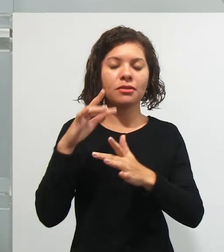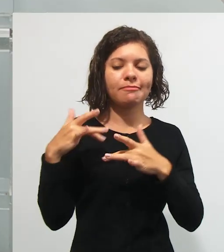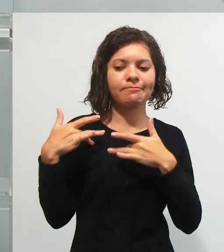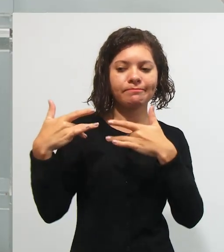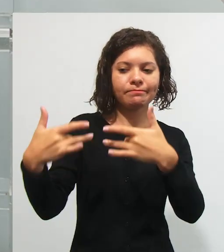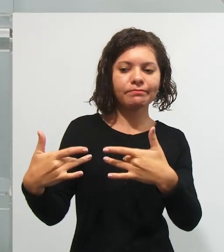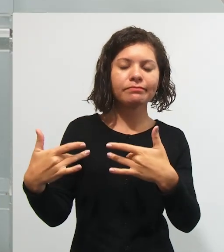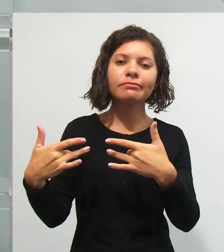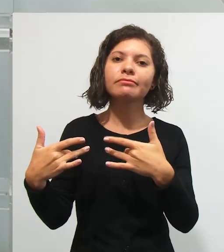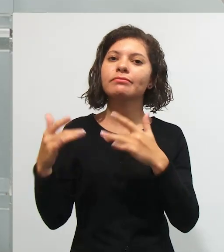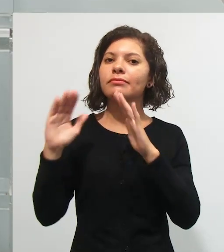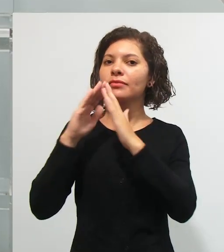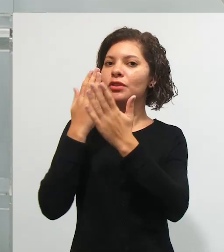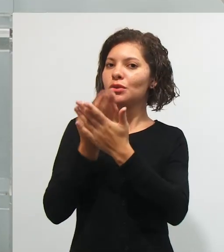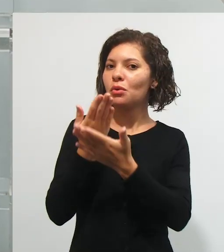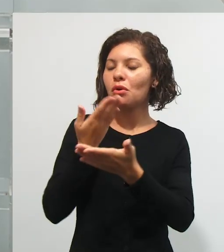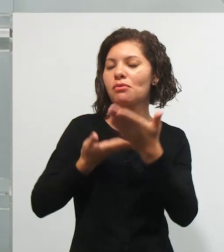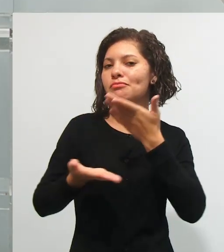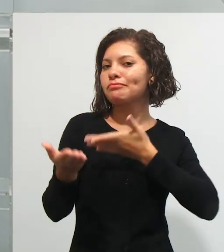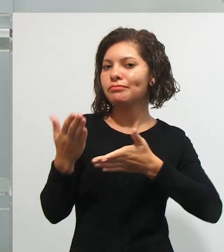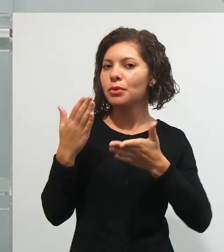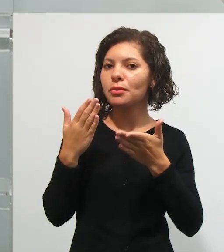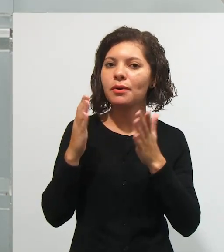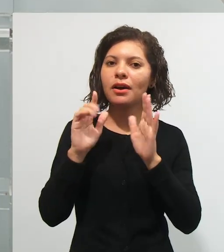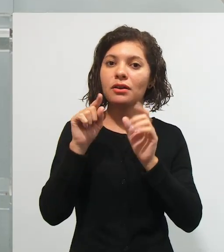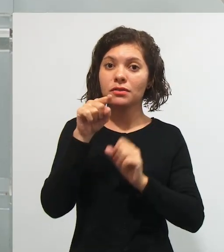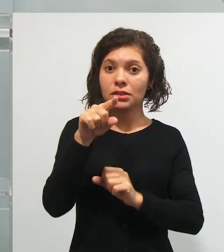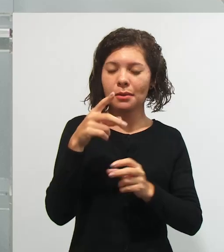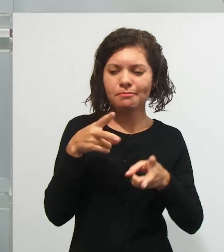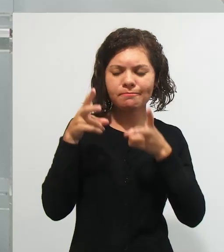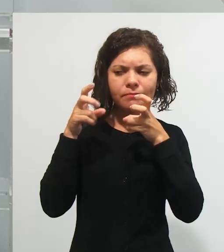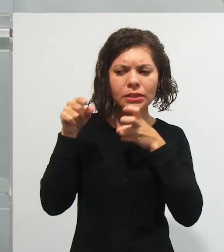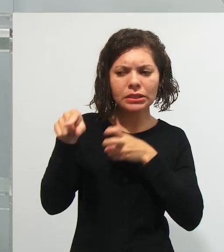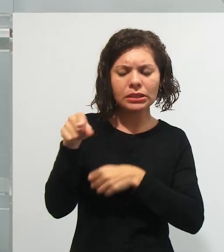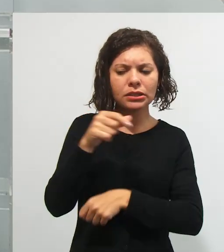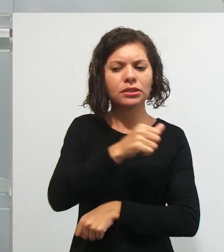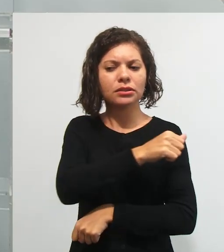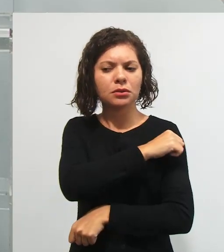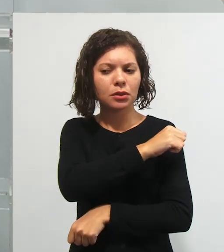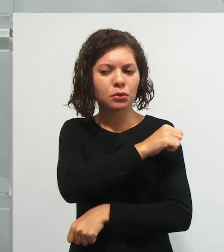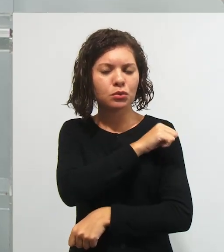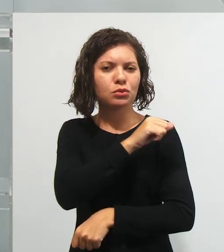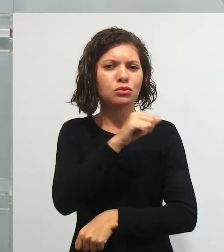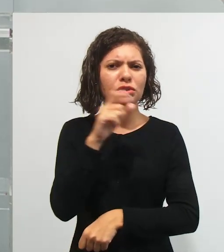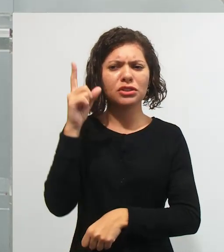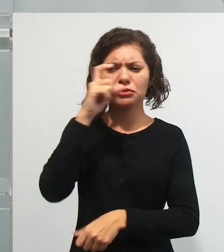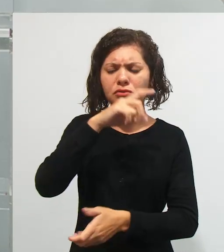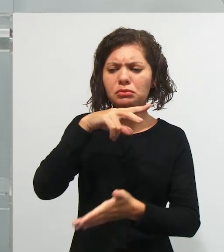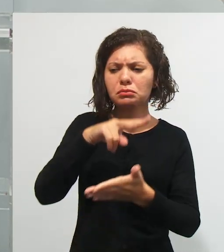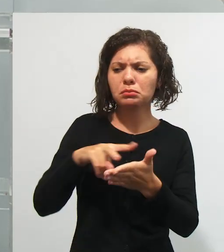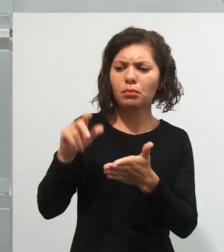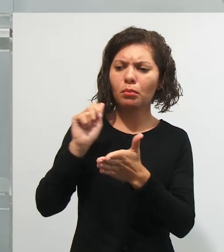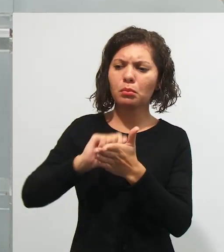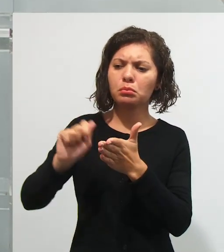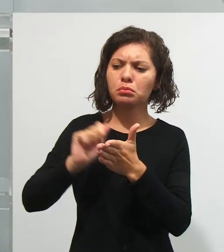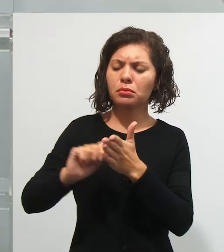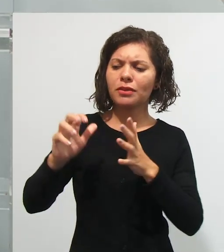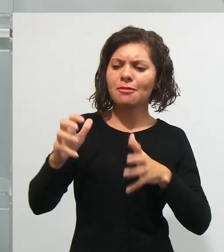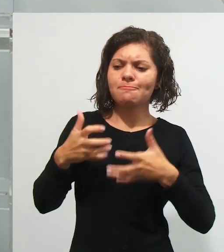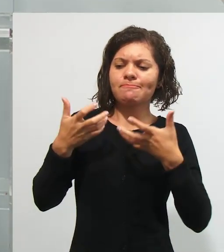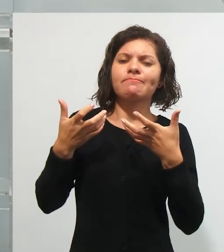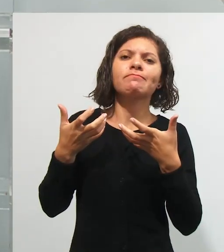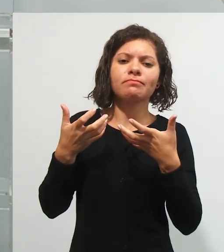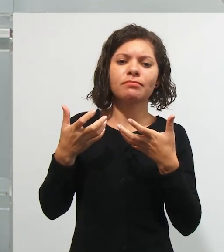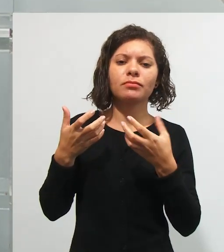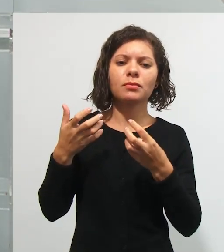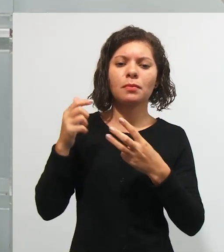Um colaborador da escola, e você percebeu que essas crianças têm muita dificuldade e essa é a sua motivação pessoal. Qual que é a